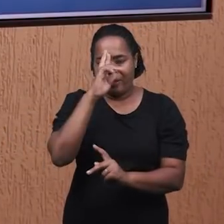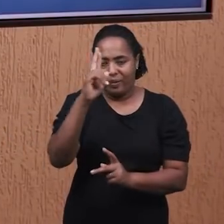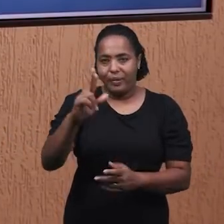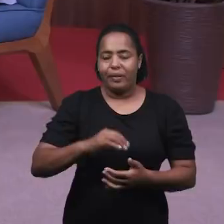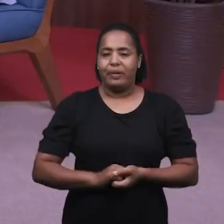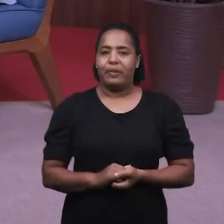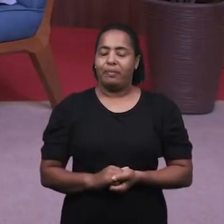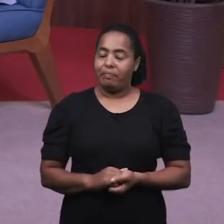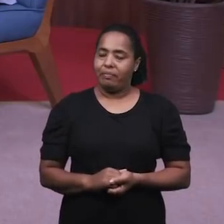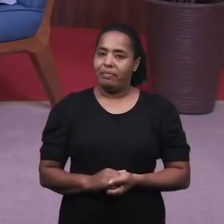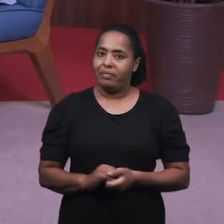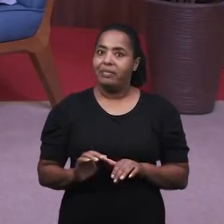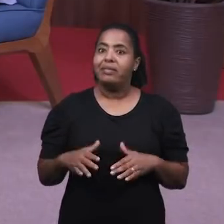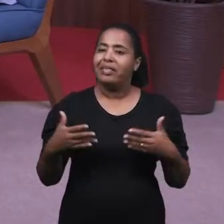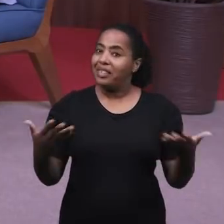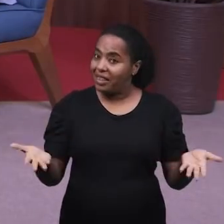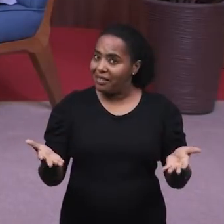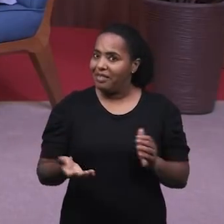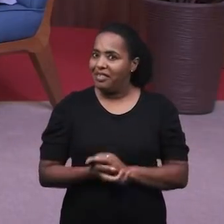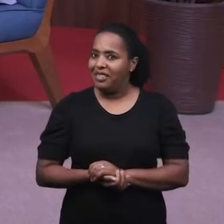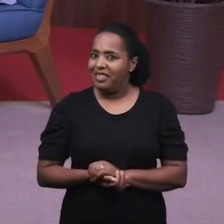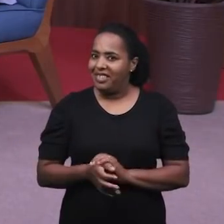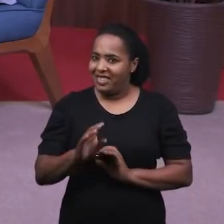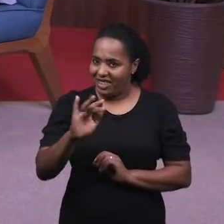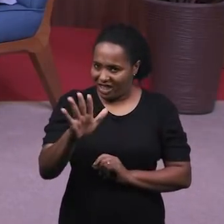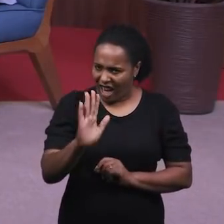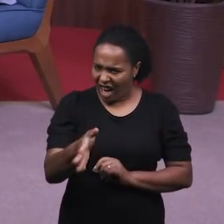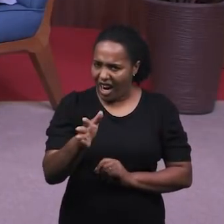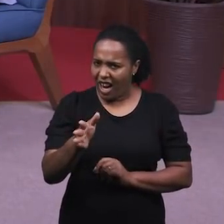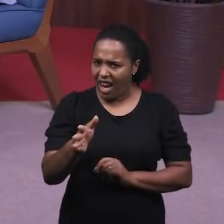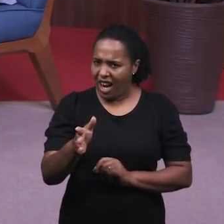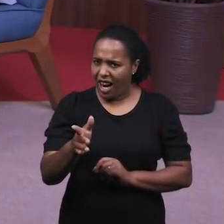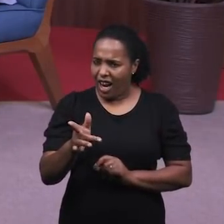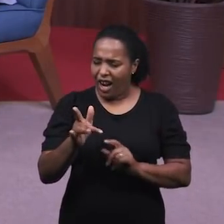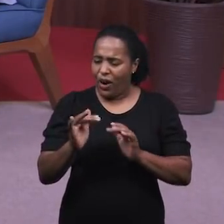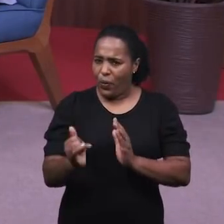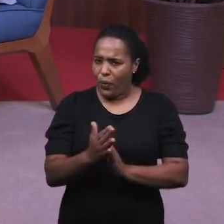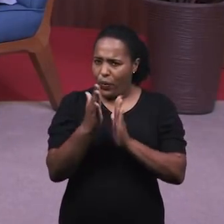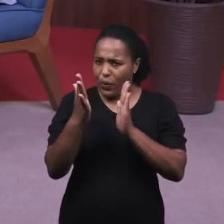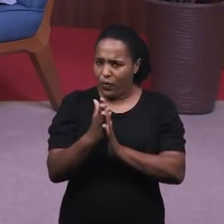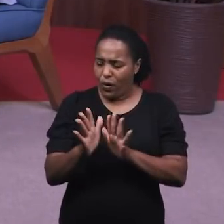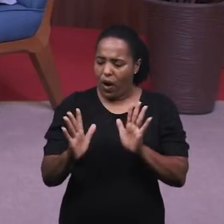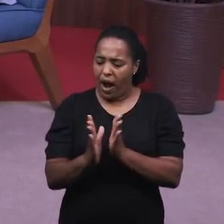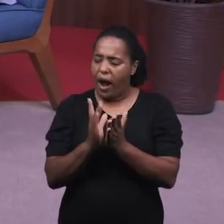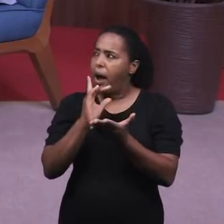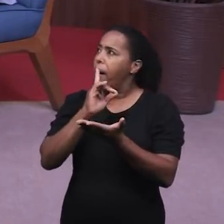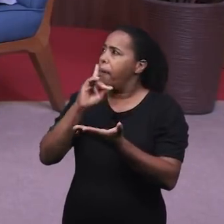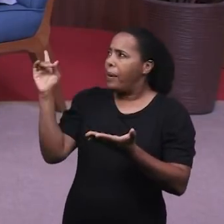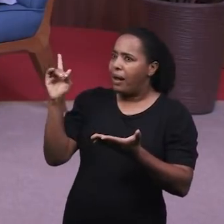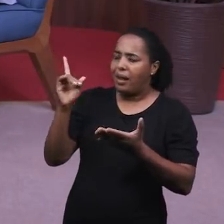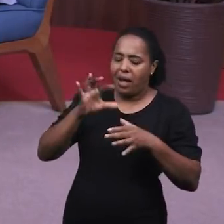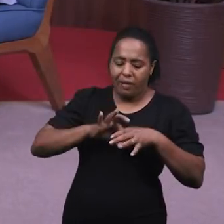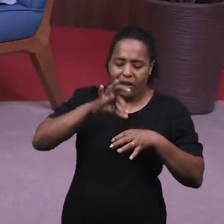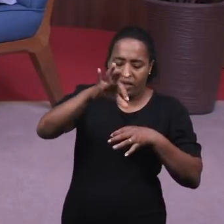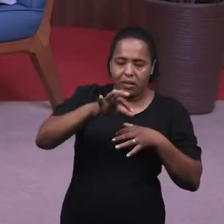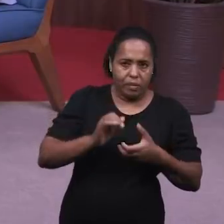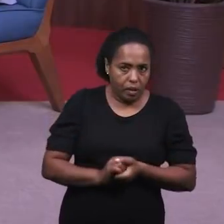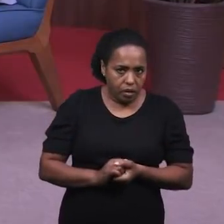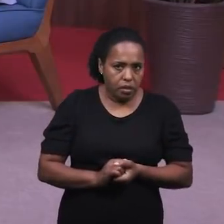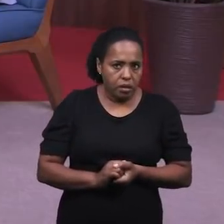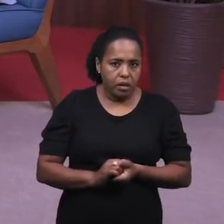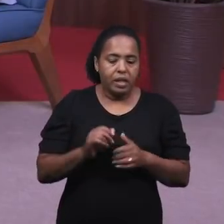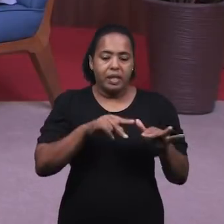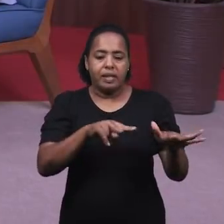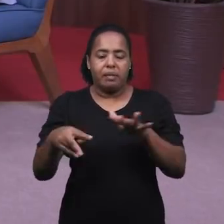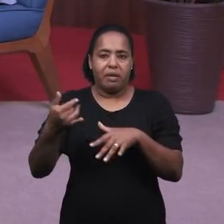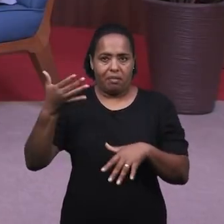Senhor. E então, já está tocando o louvor A Tua Palavra é Semente? Na semana passada, a tia Laís